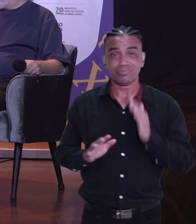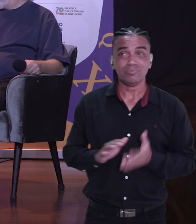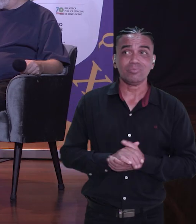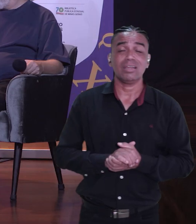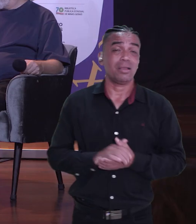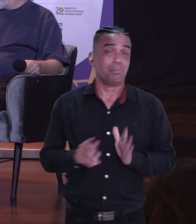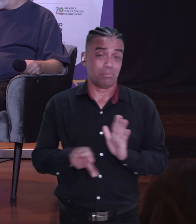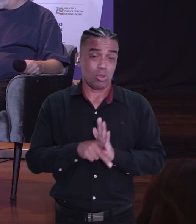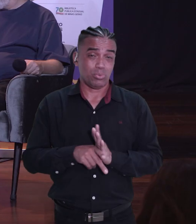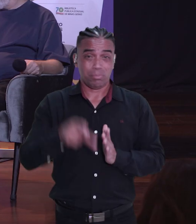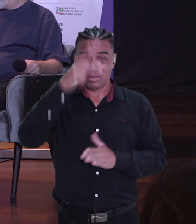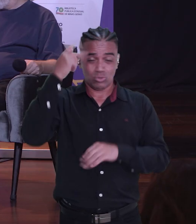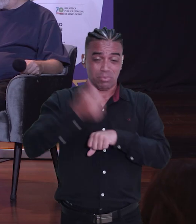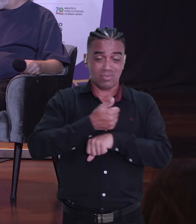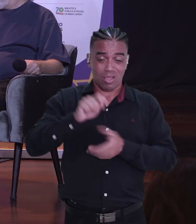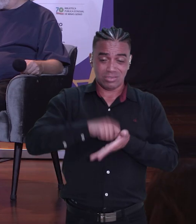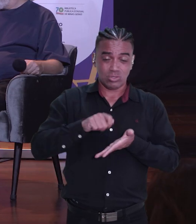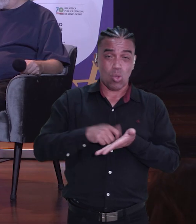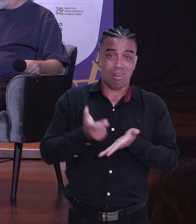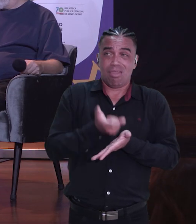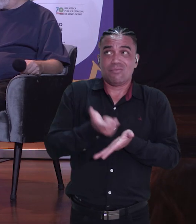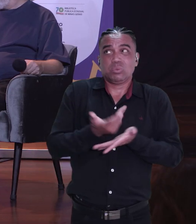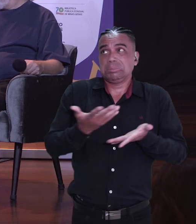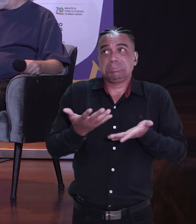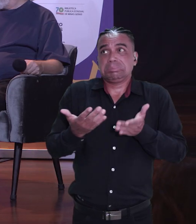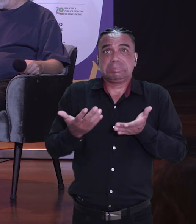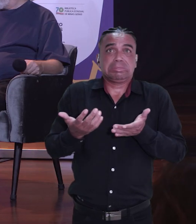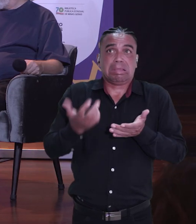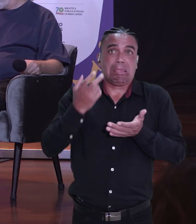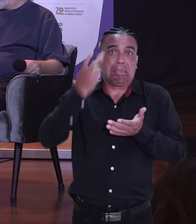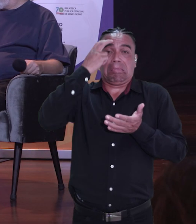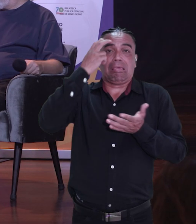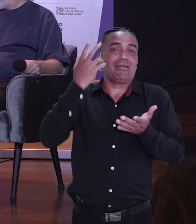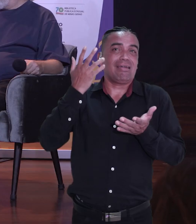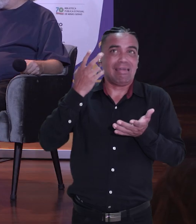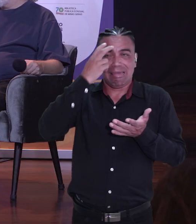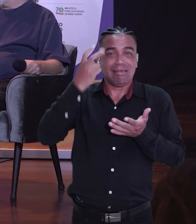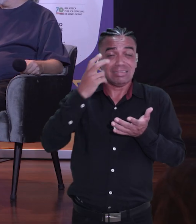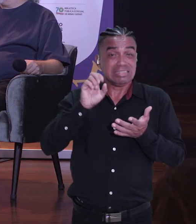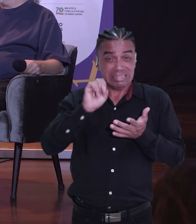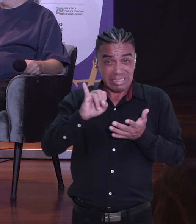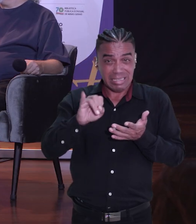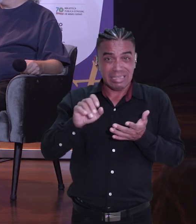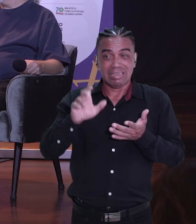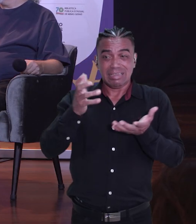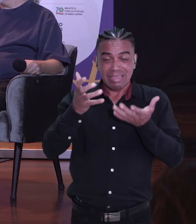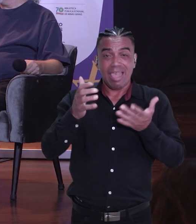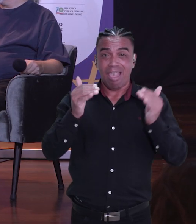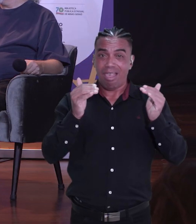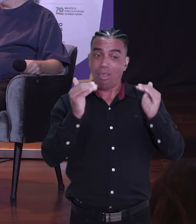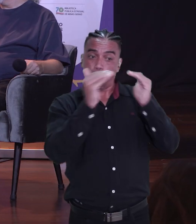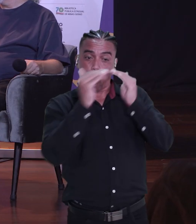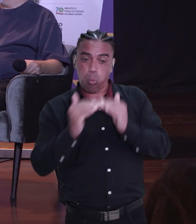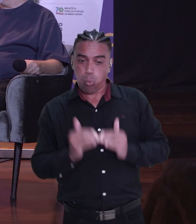ao autor de um livro desse. Então, agora, é claro que se o leitor quiser fizer essa associação, vai